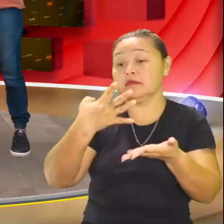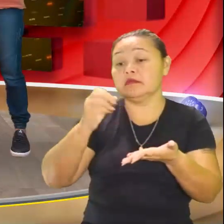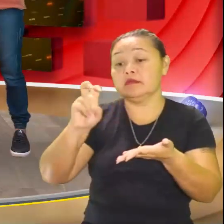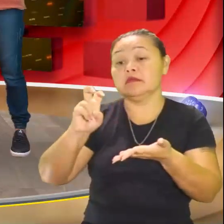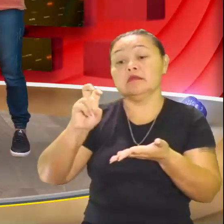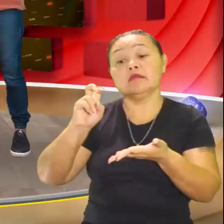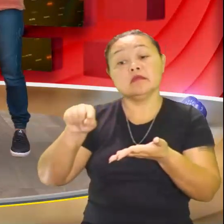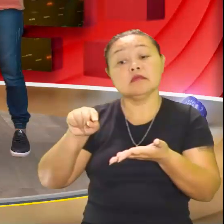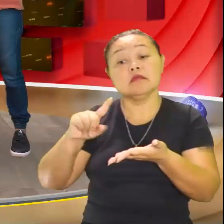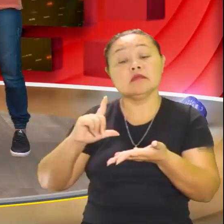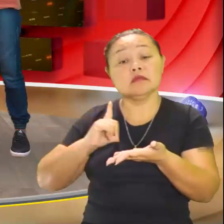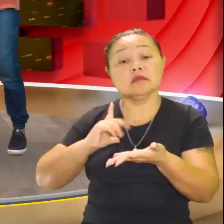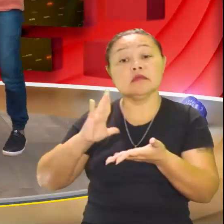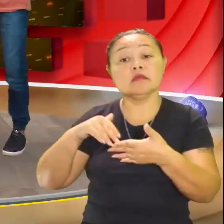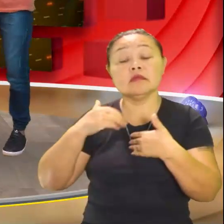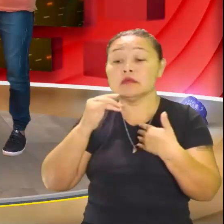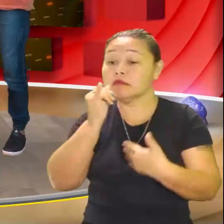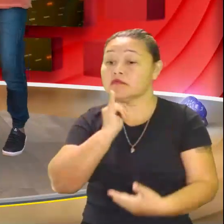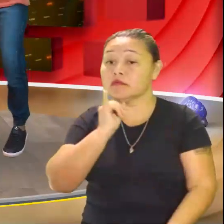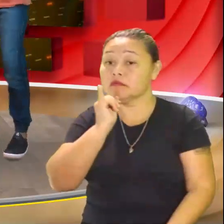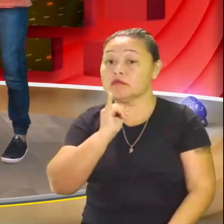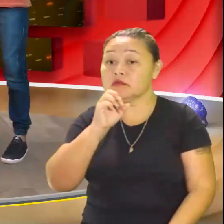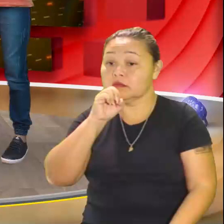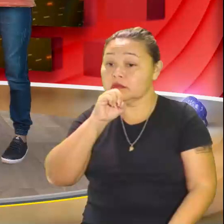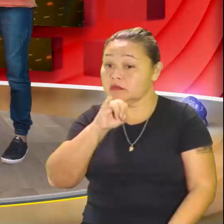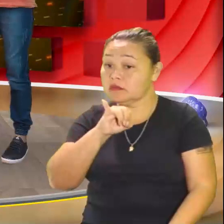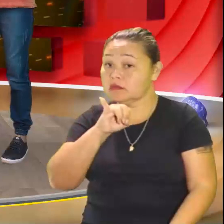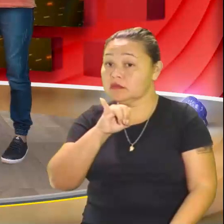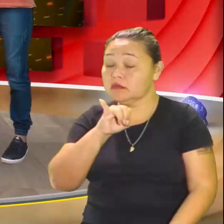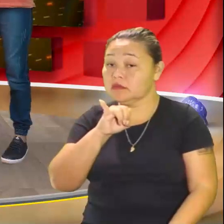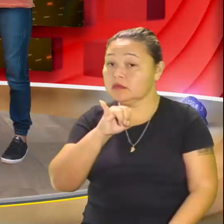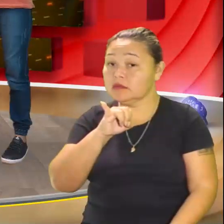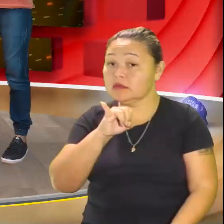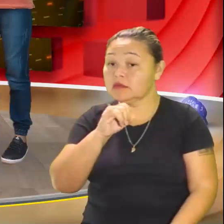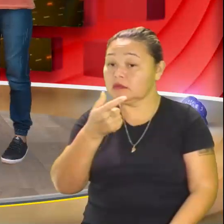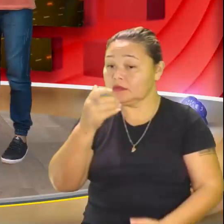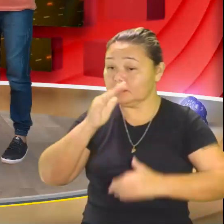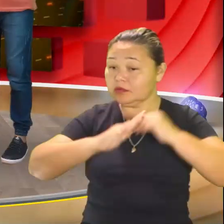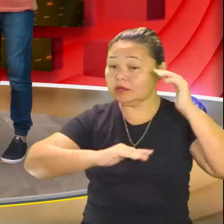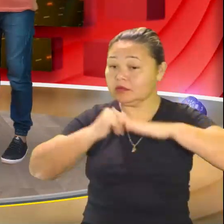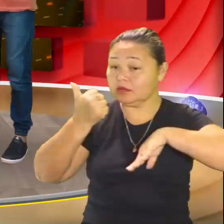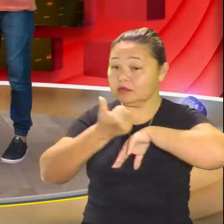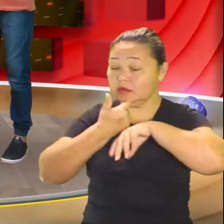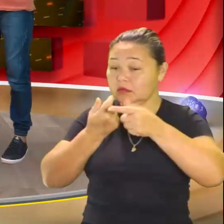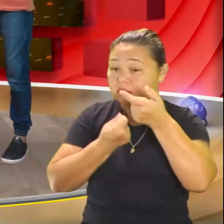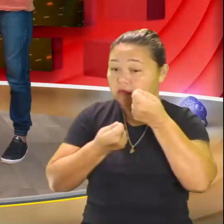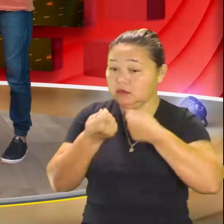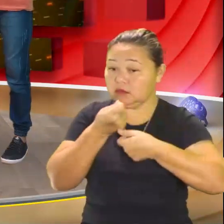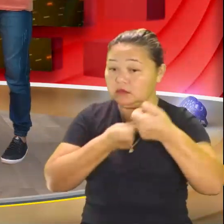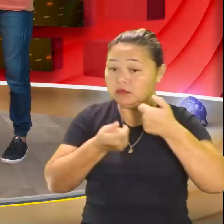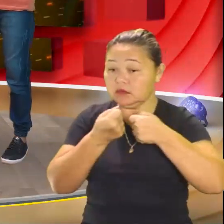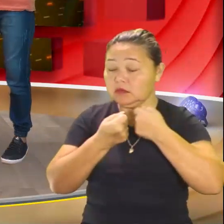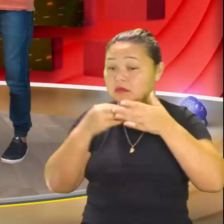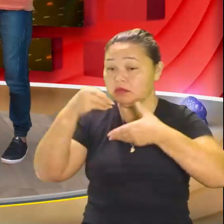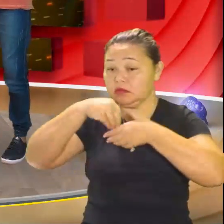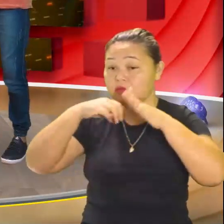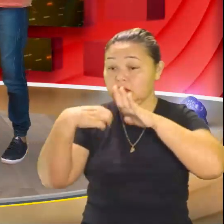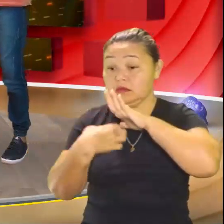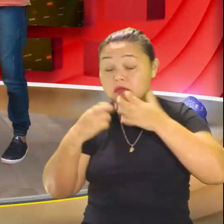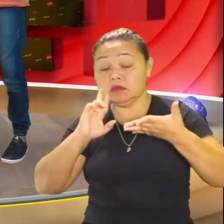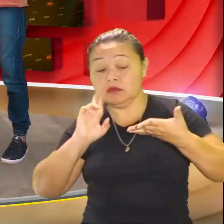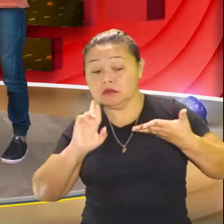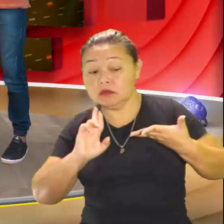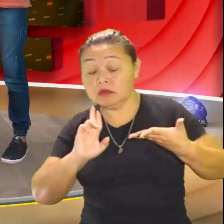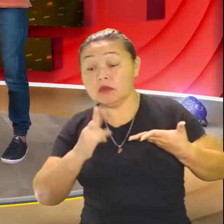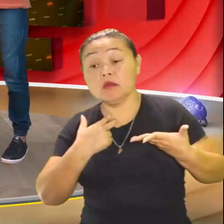45 mil. E aí é o detalhe. Por exemplo, se você é, né, o contador da empresa, quando você dá esse feedback para a